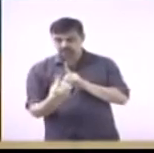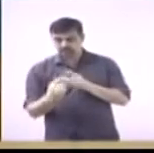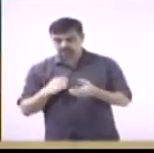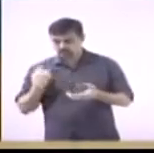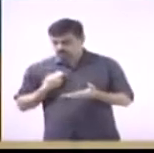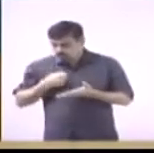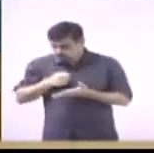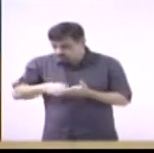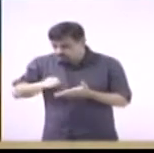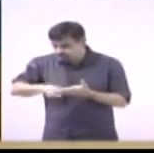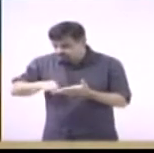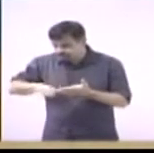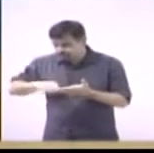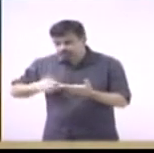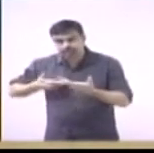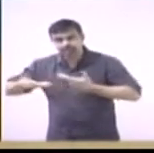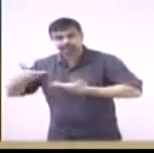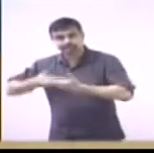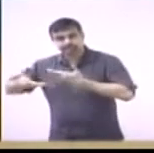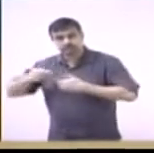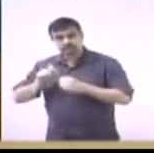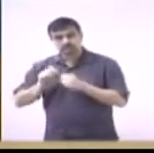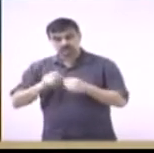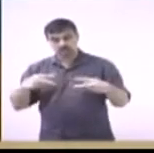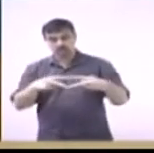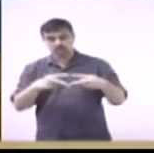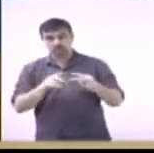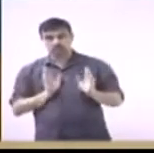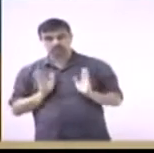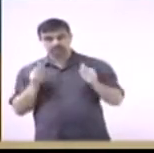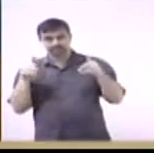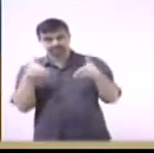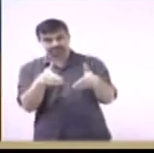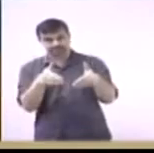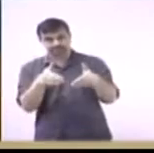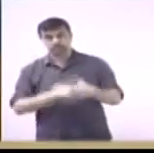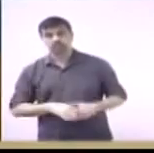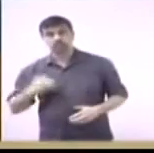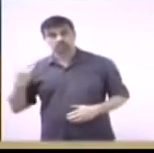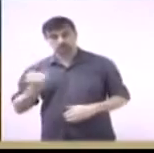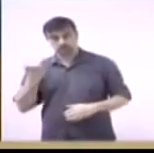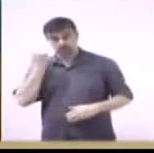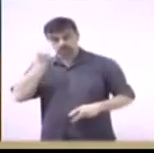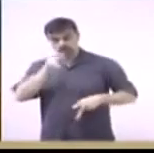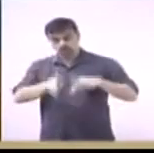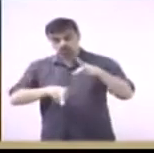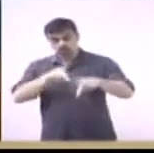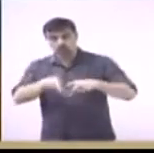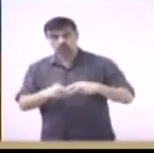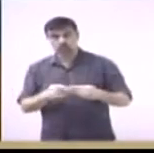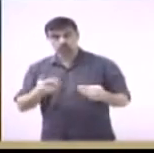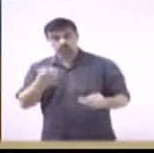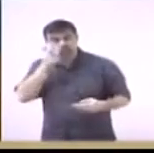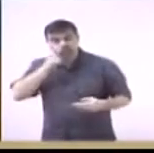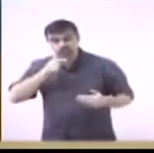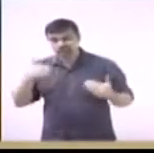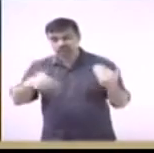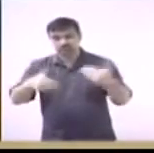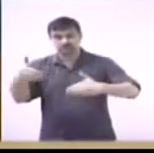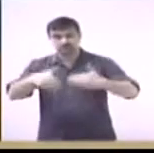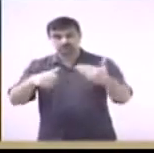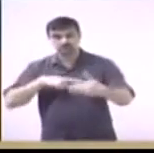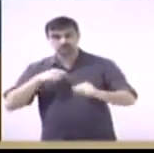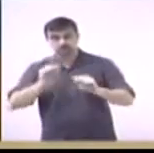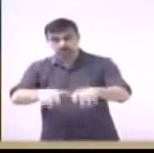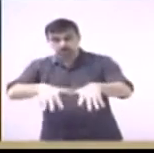para atender às necessidades da cidade e às necessidades da população. Isso é importante, que a população continue participando, através